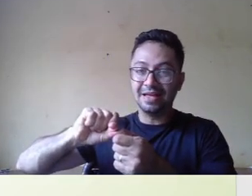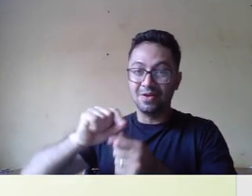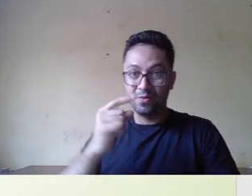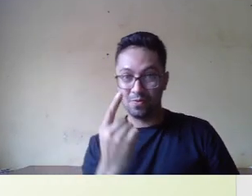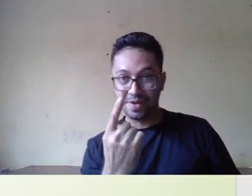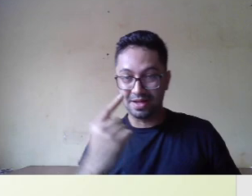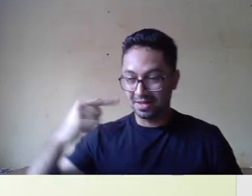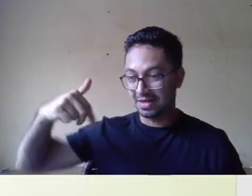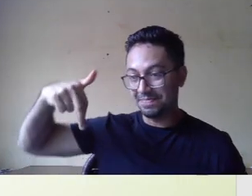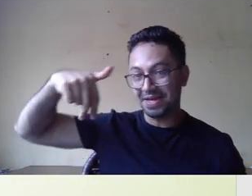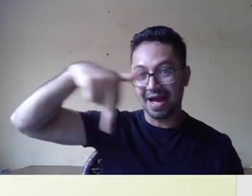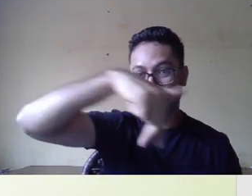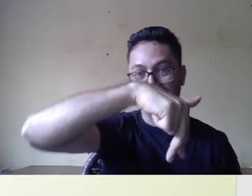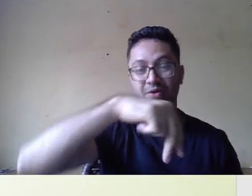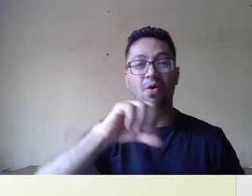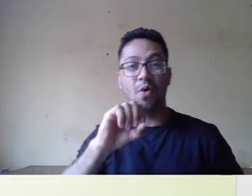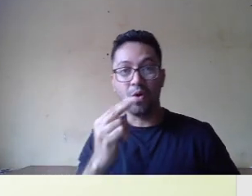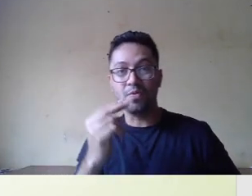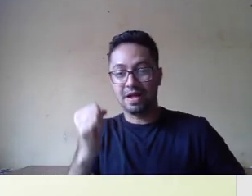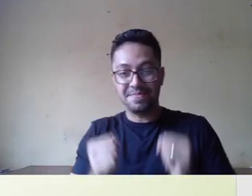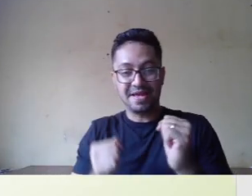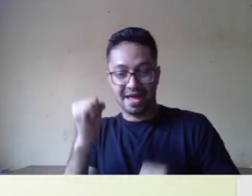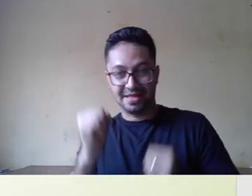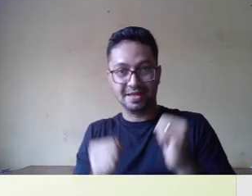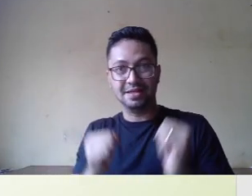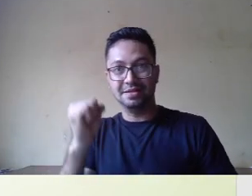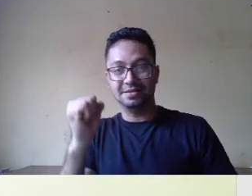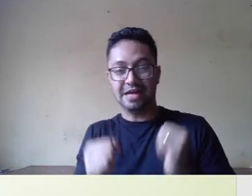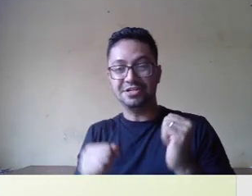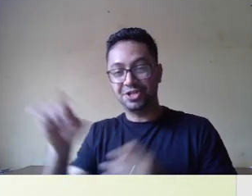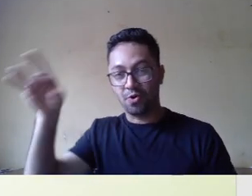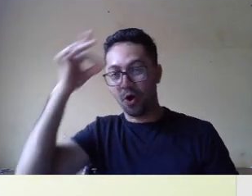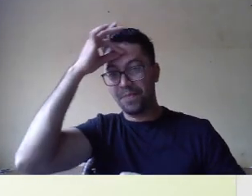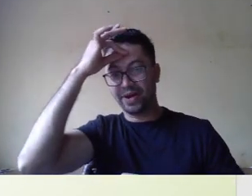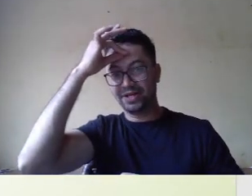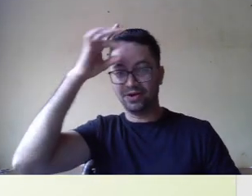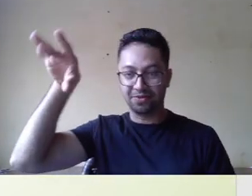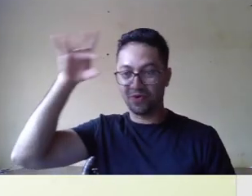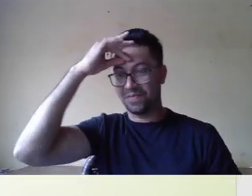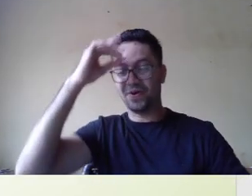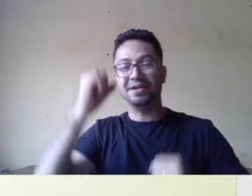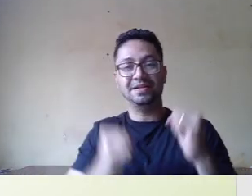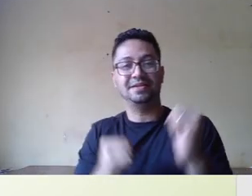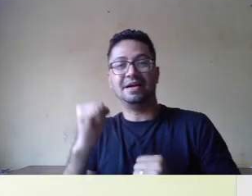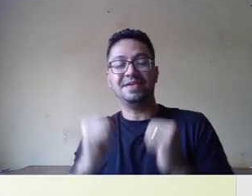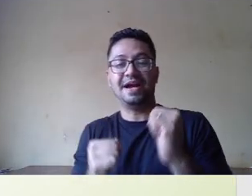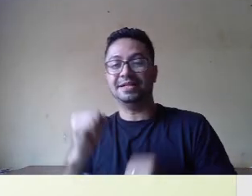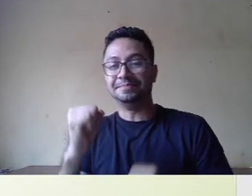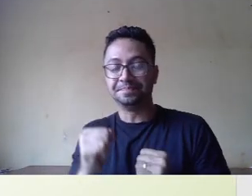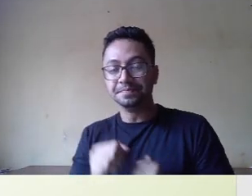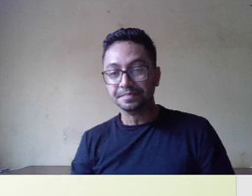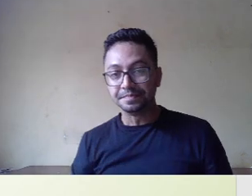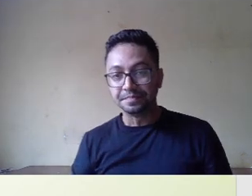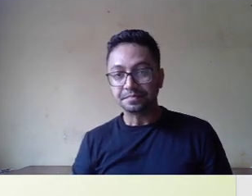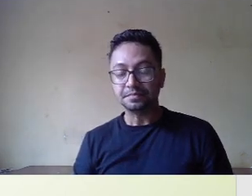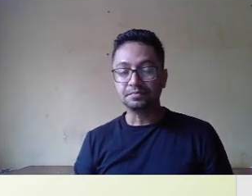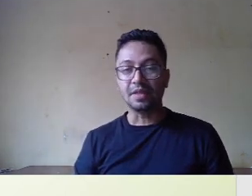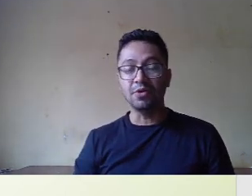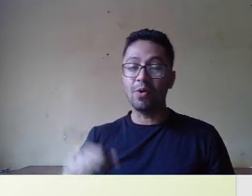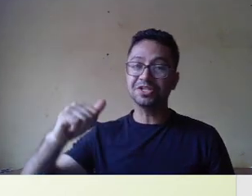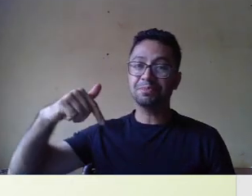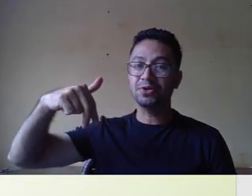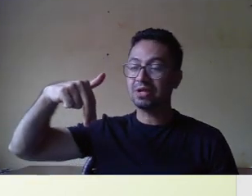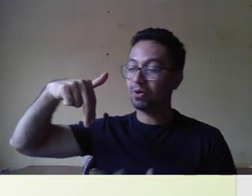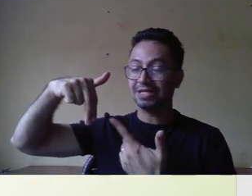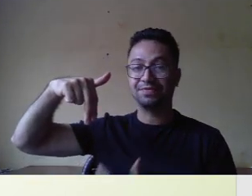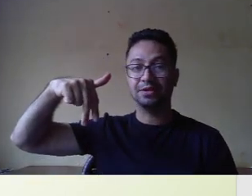fazer uma caminhada ou caminhada. A gente incorpora aqui, ó, incorpora caminhada.